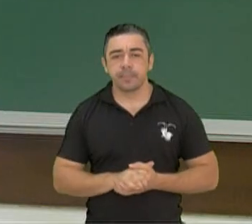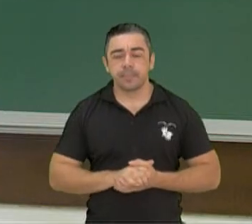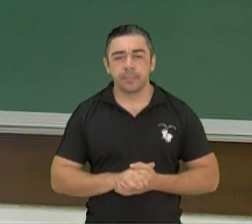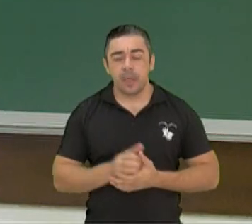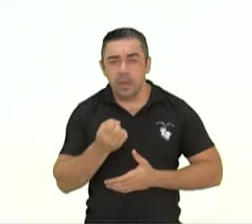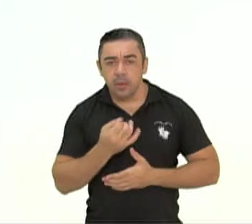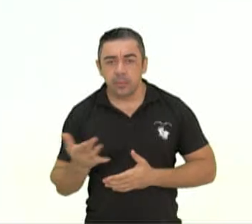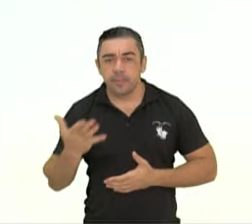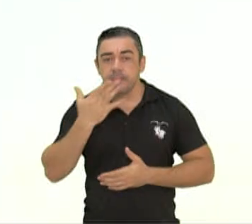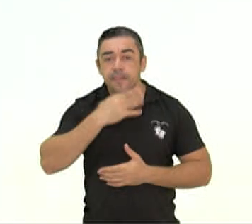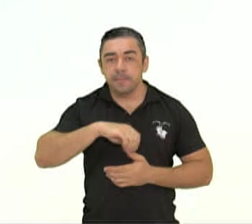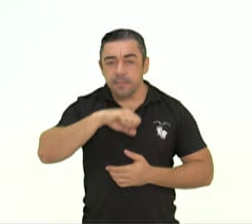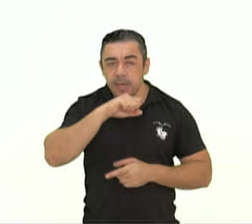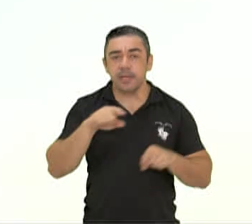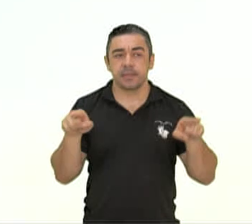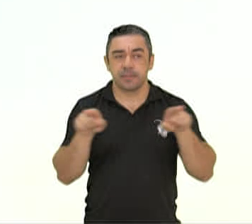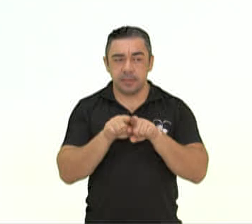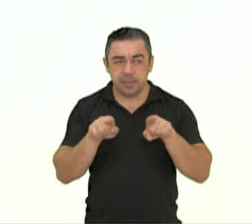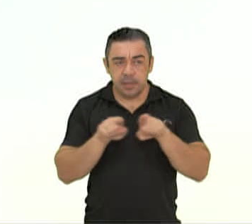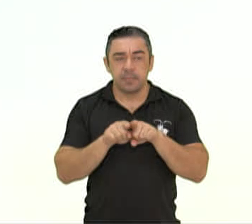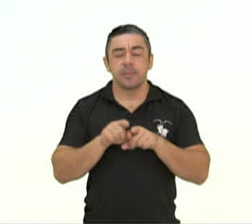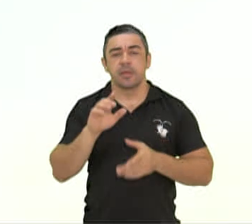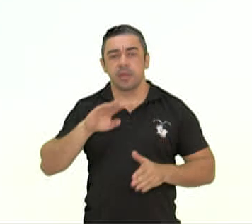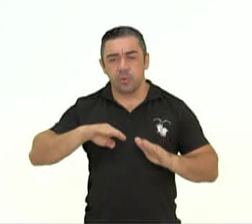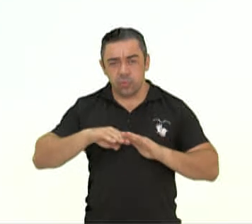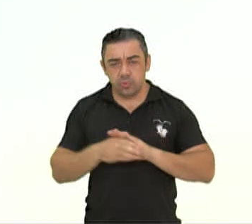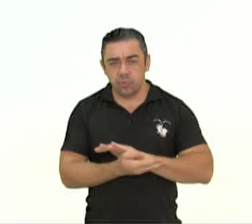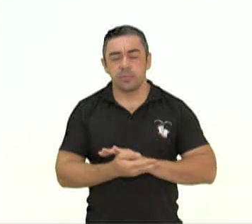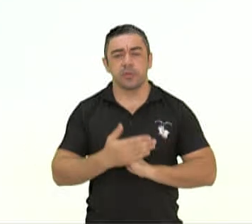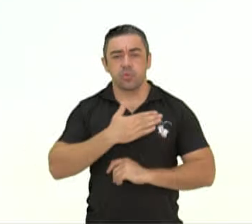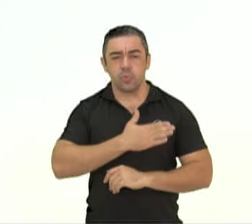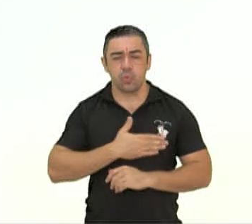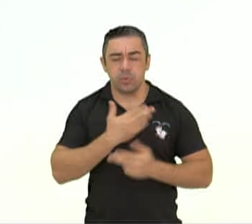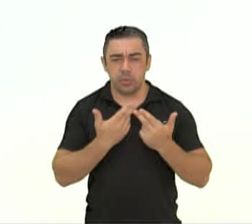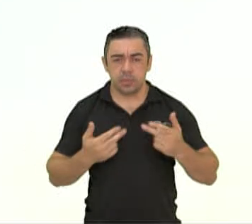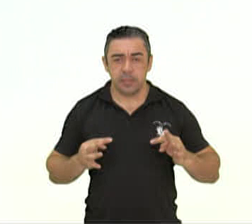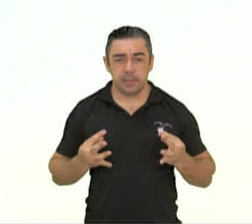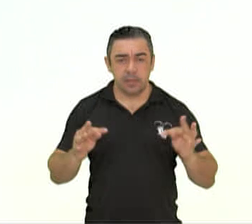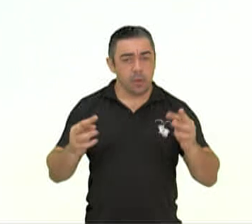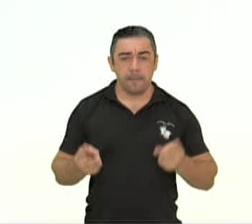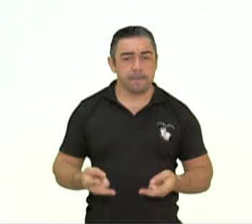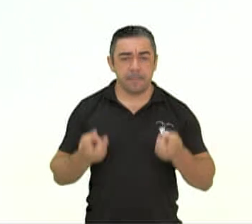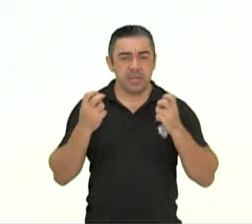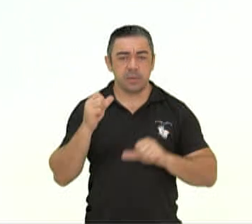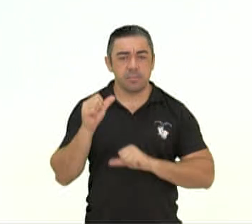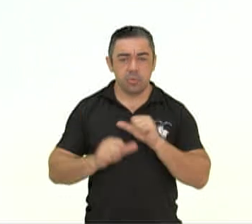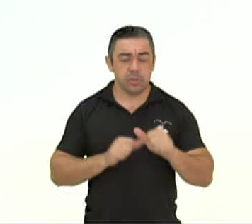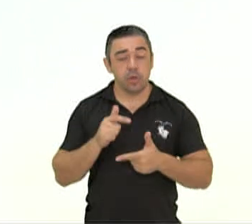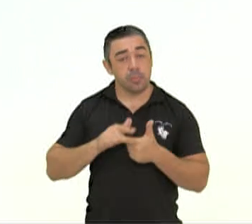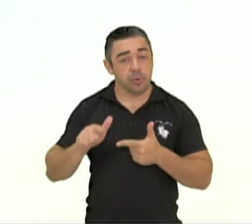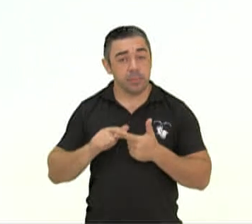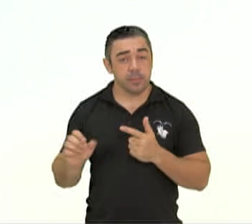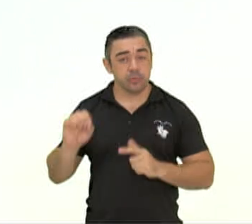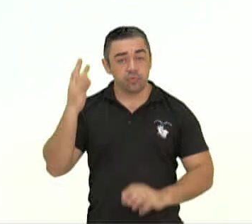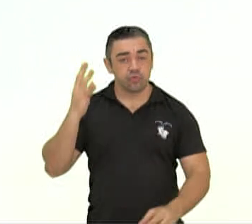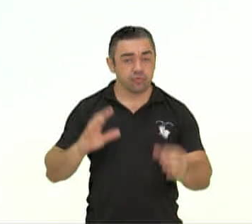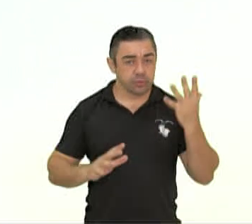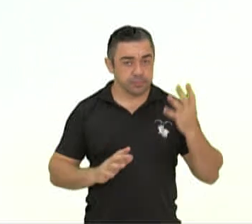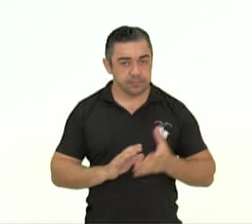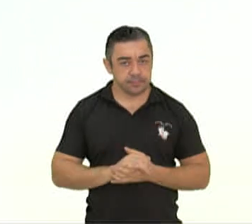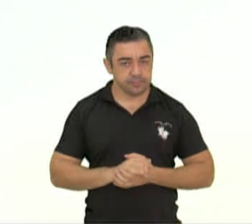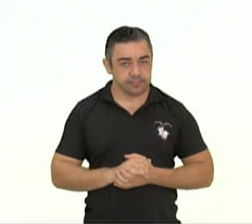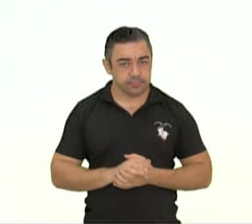Alguns dos pais, também nativos digitais, não percebem as mudanças ou problemas que vão surgindo.